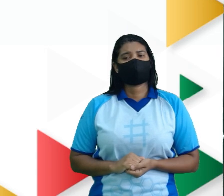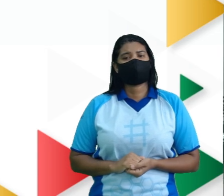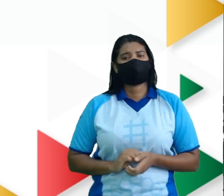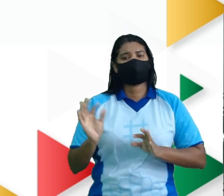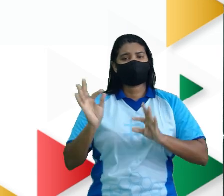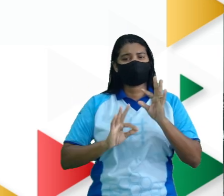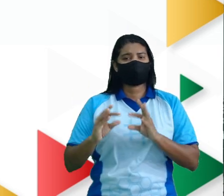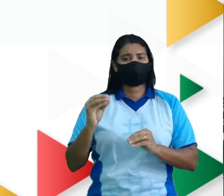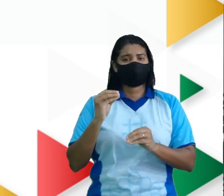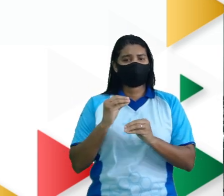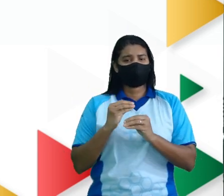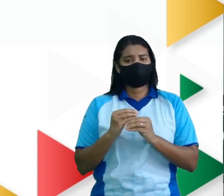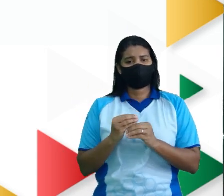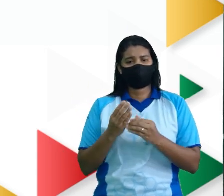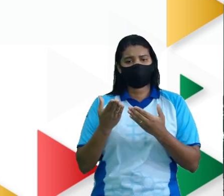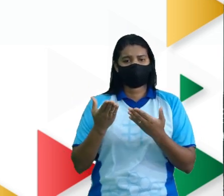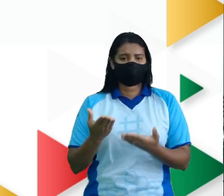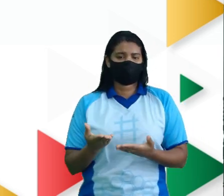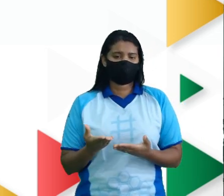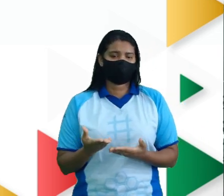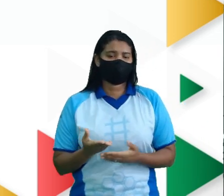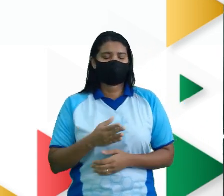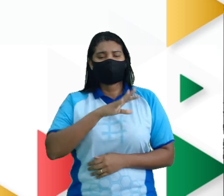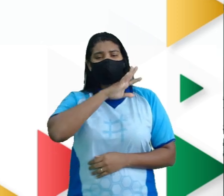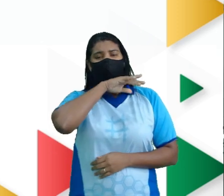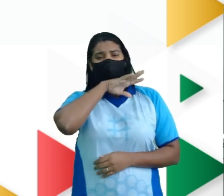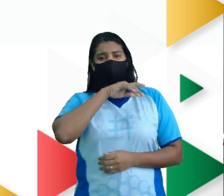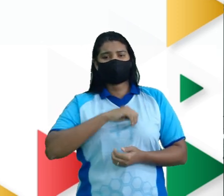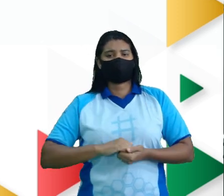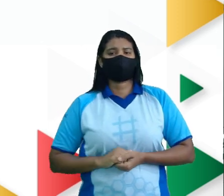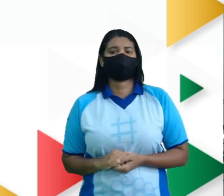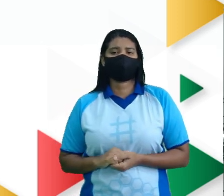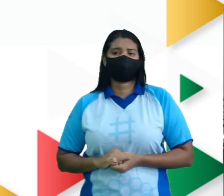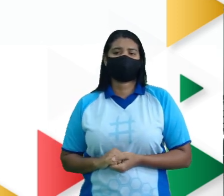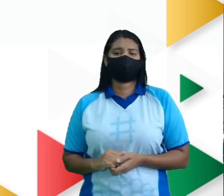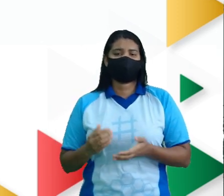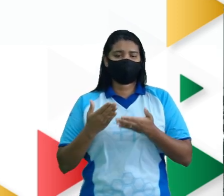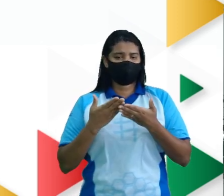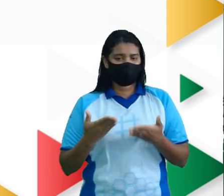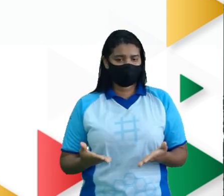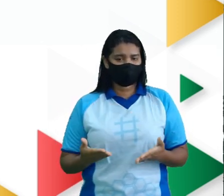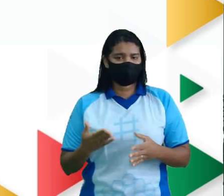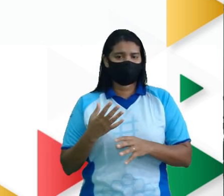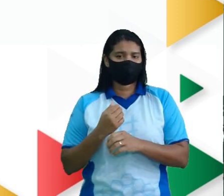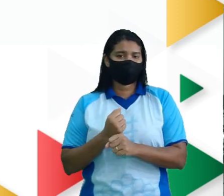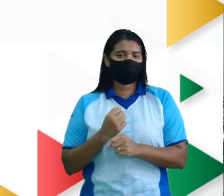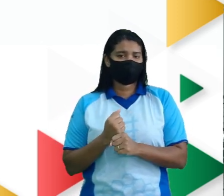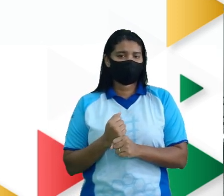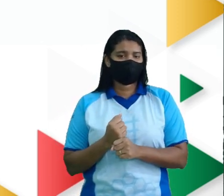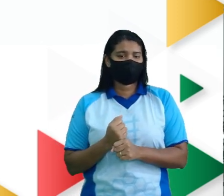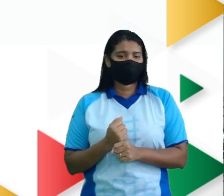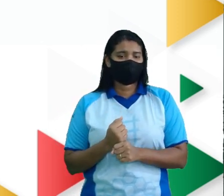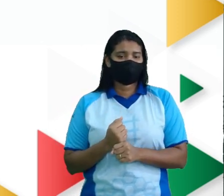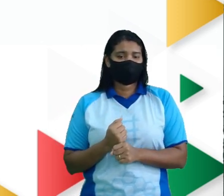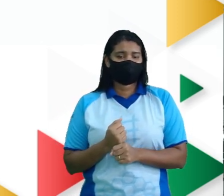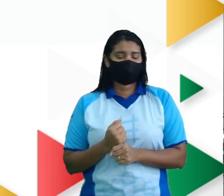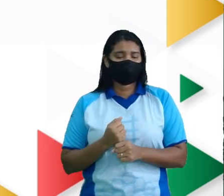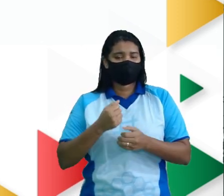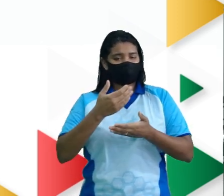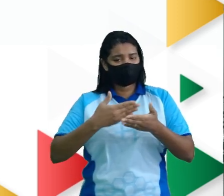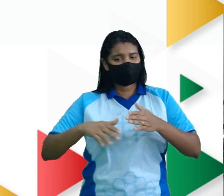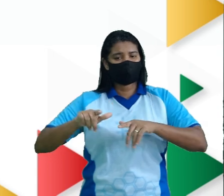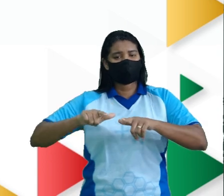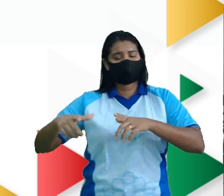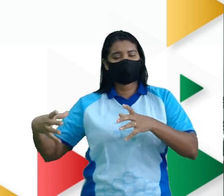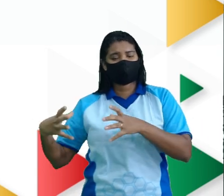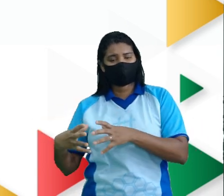corrigir aquele assunto que você se deu mal, eu vou pedir para você fazer uma prova de recuperação, que a gente chama de segunda chamada, um